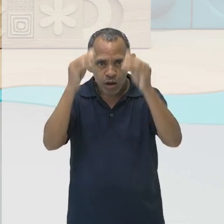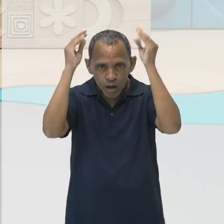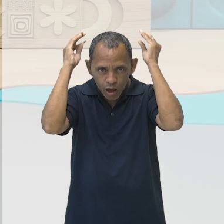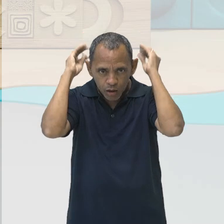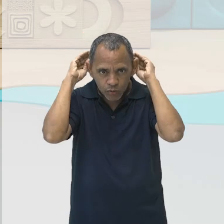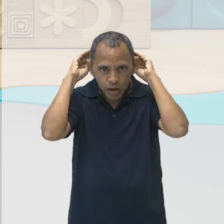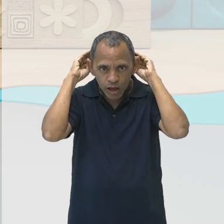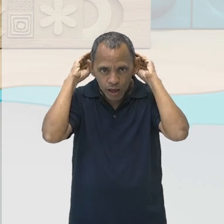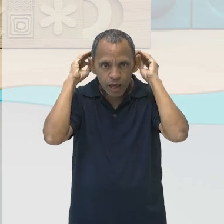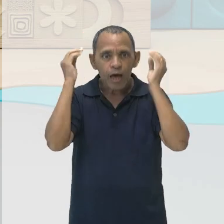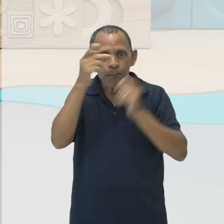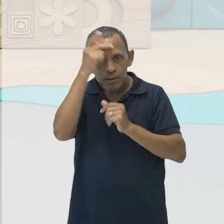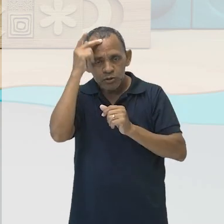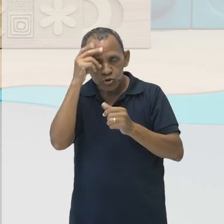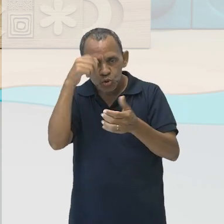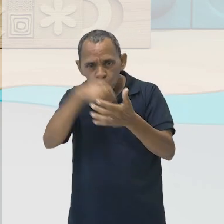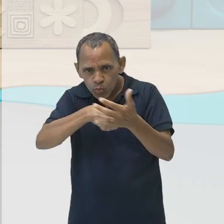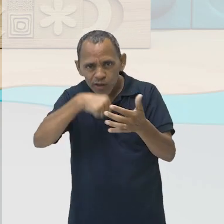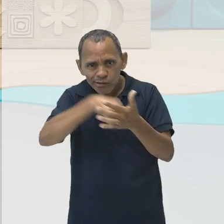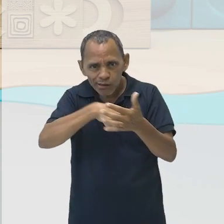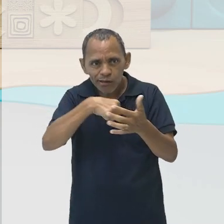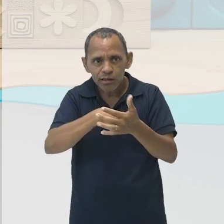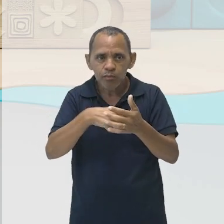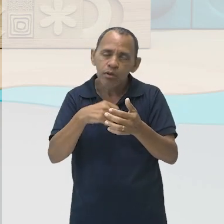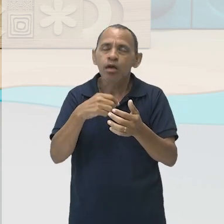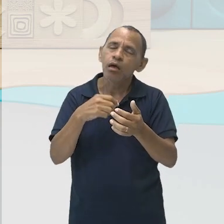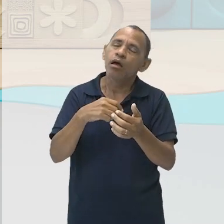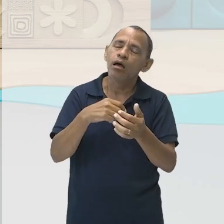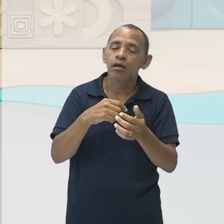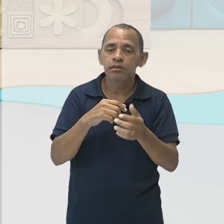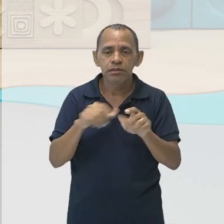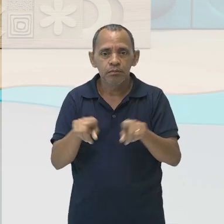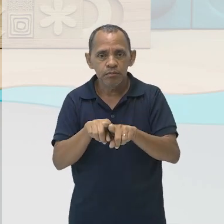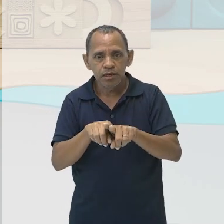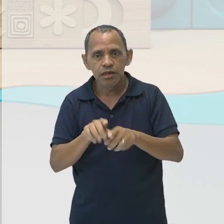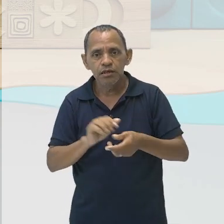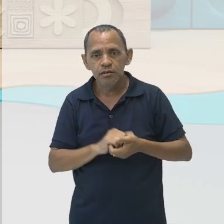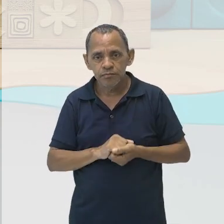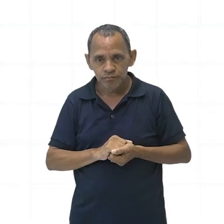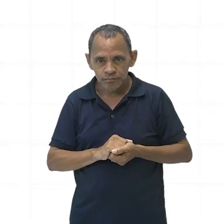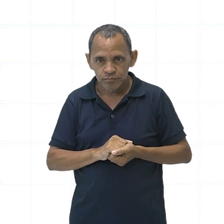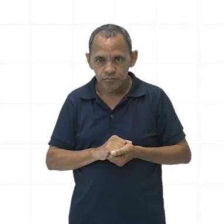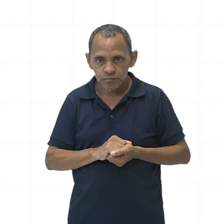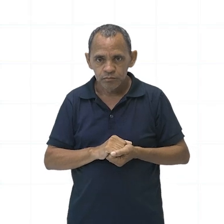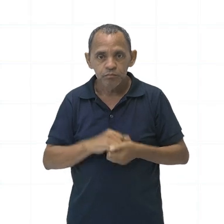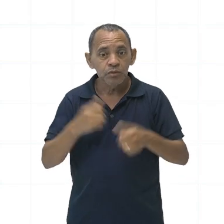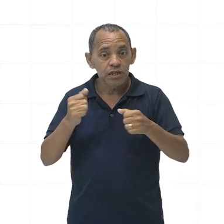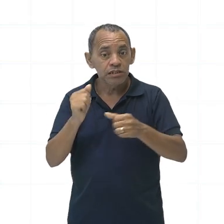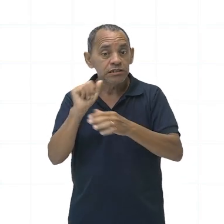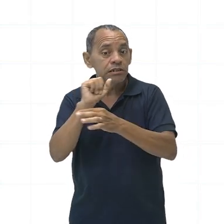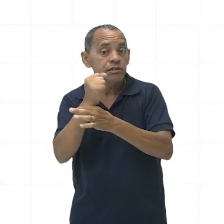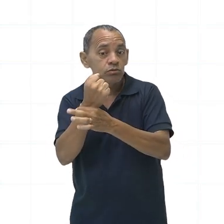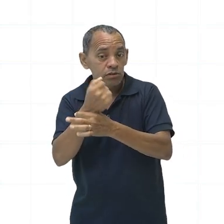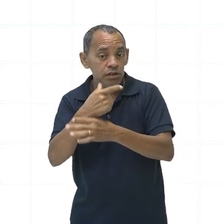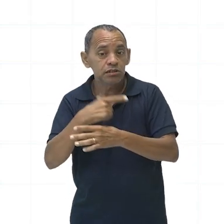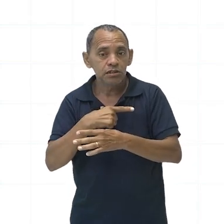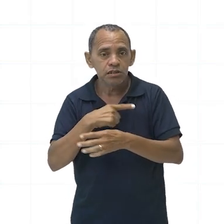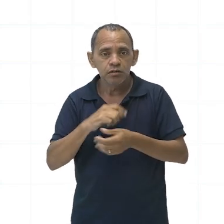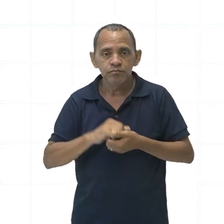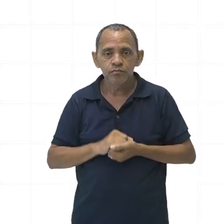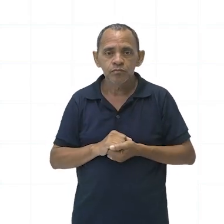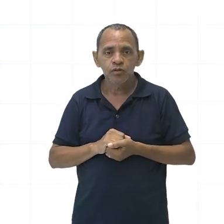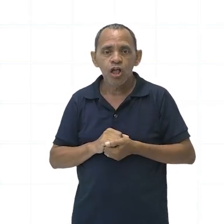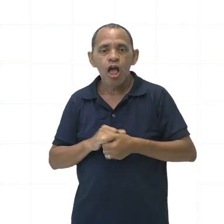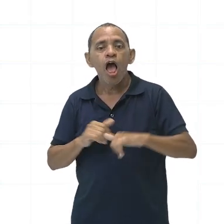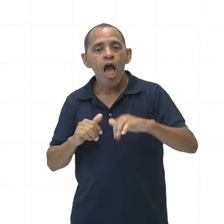fique batendo no chão. É importante você proteger a cabeça da vítima. A crise, ela geralmente dura em torno de 1 minuto